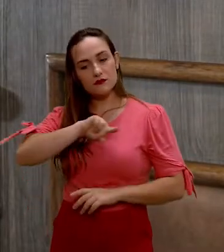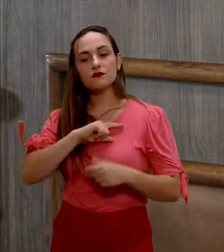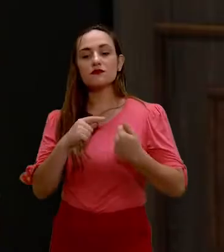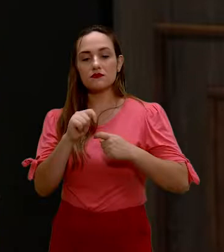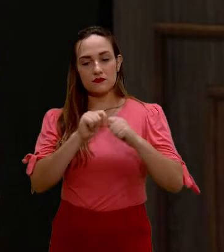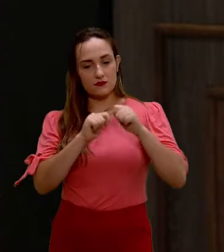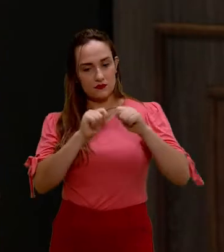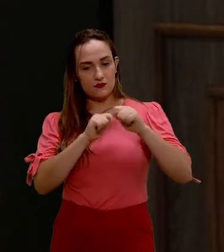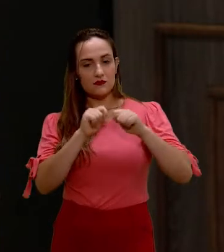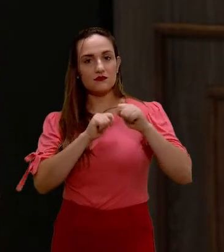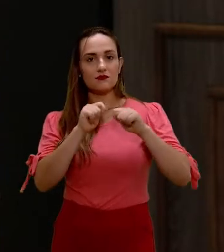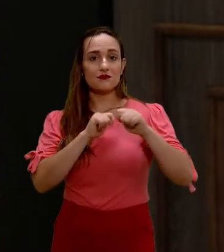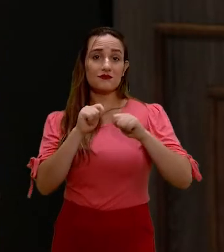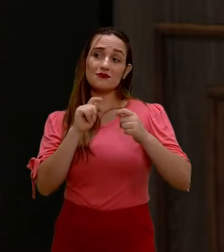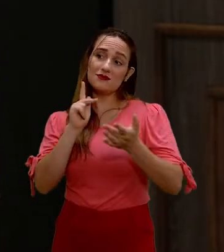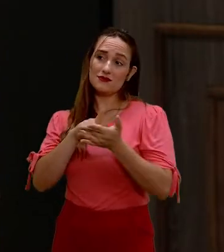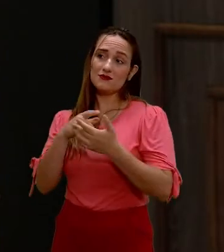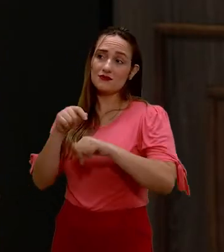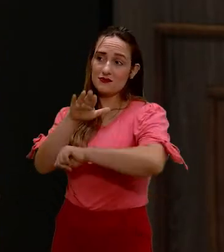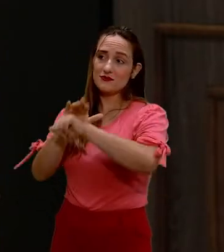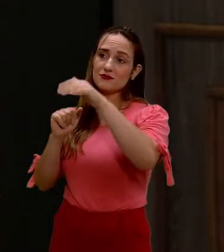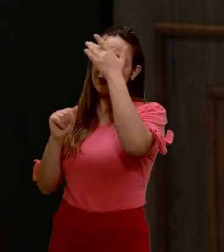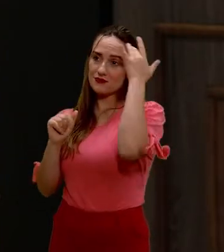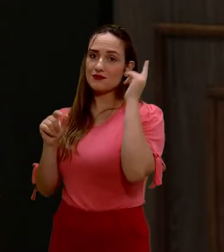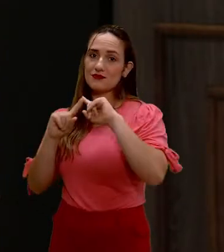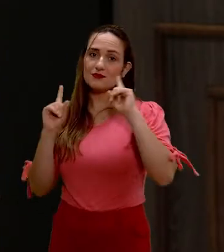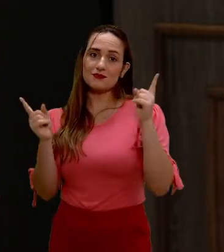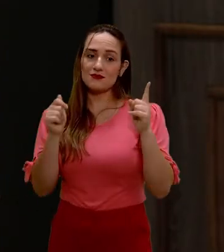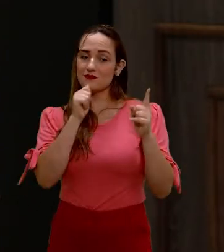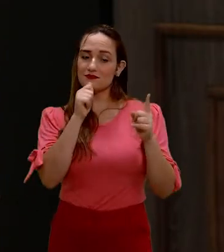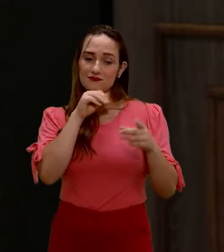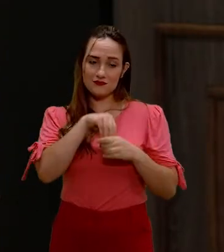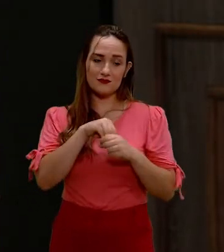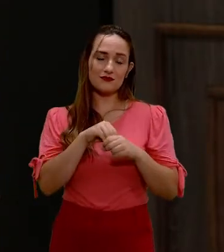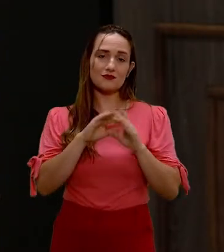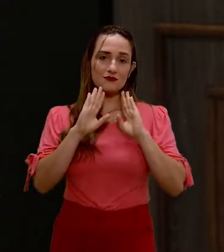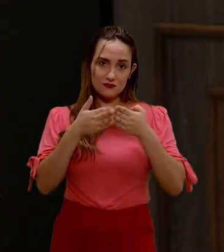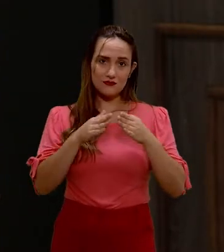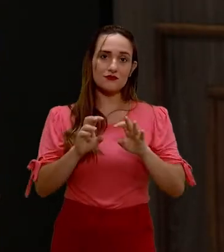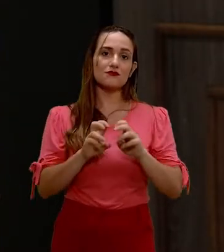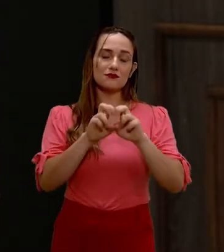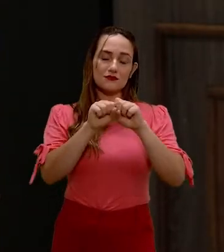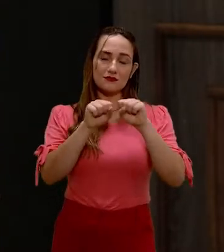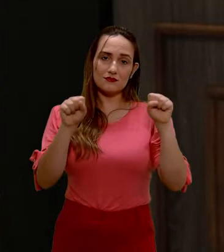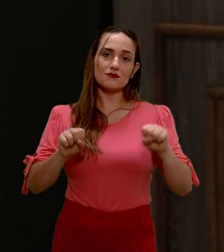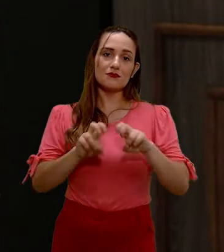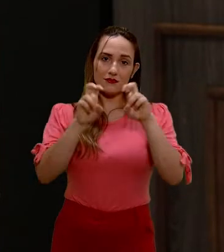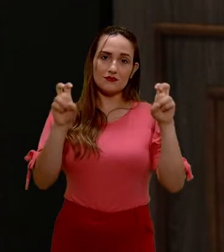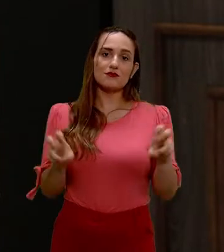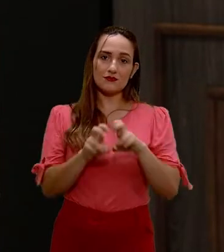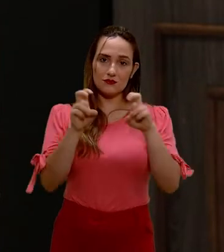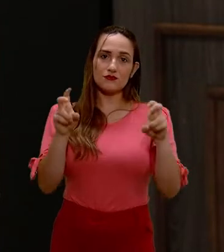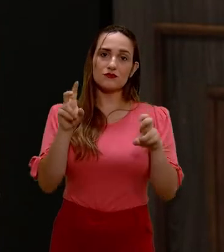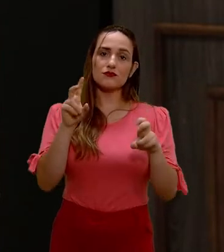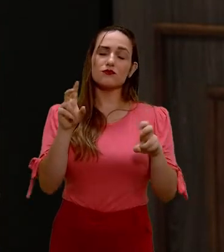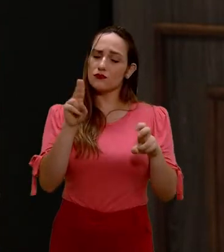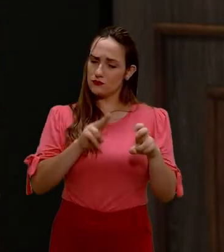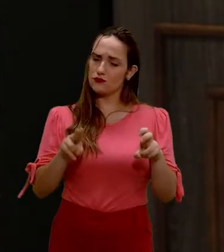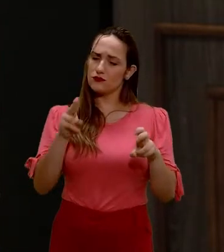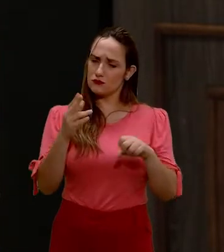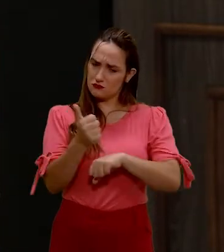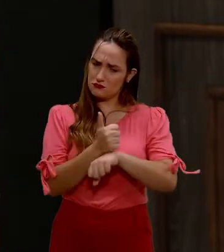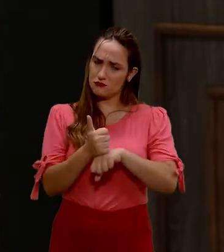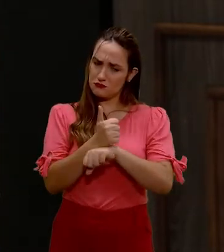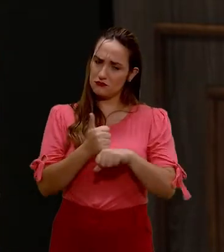Se a gente economizar, o ideal é que a gente faça mais, ou faça aquilo de uma maneira bem feita e com a menor quantidade